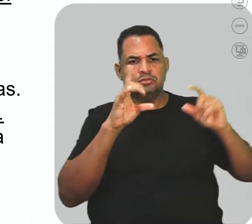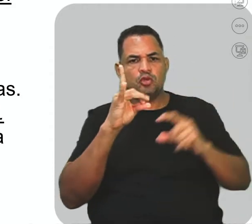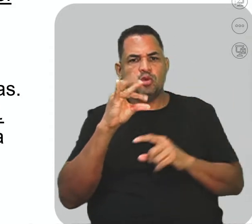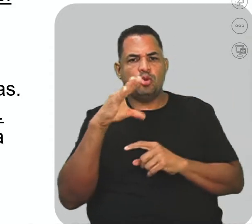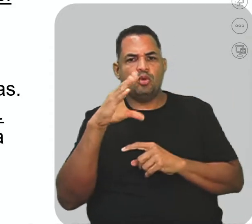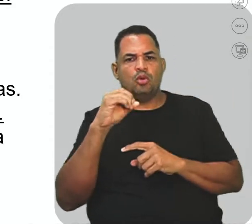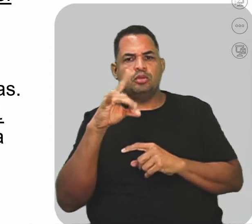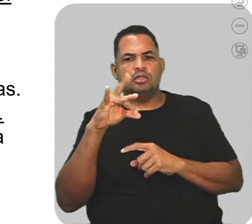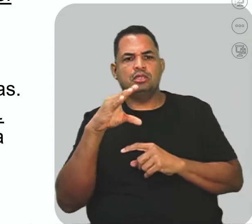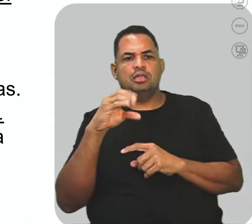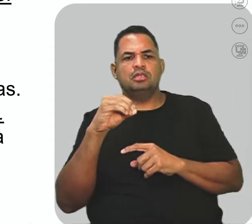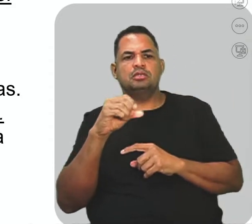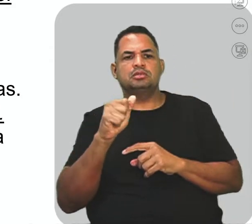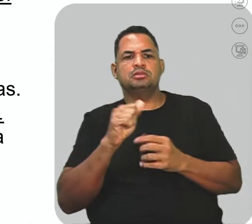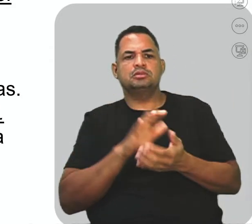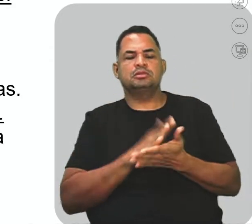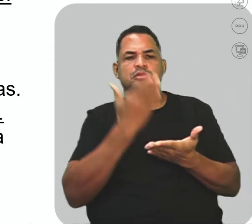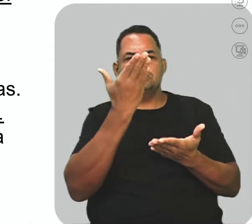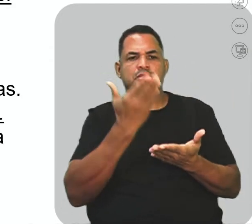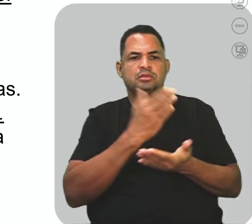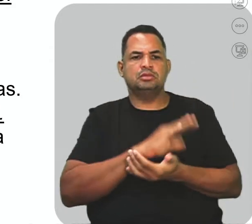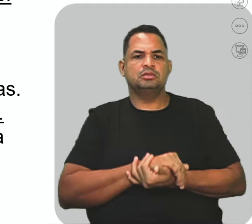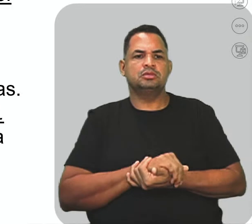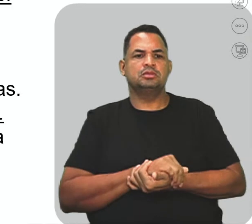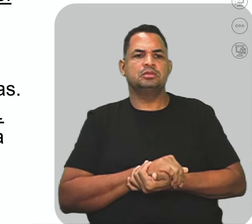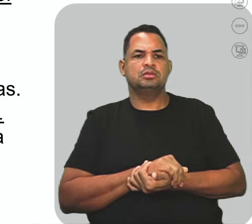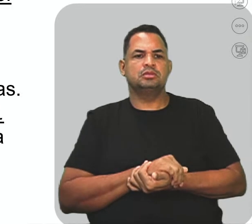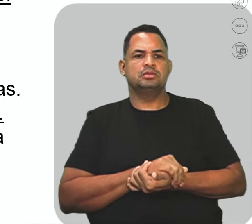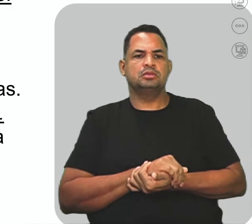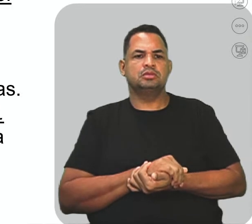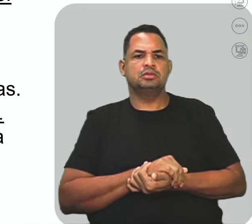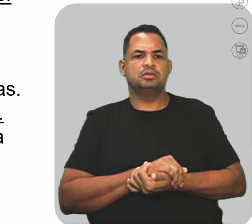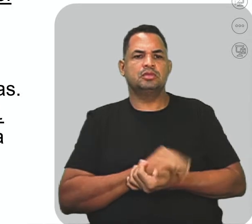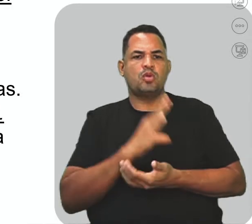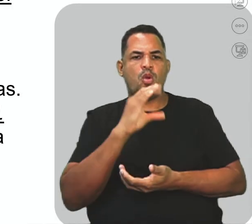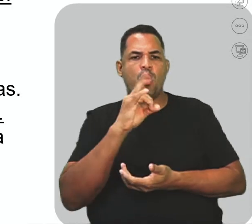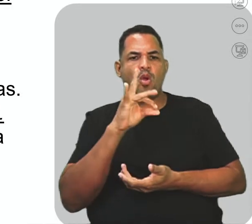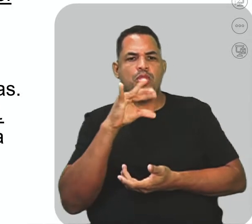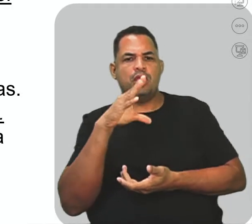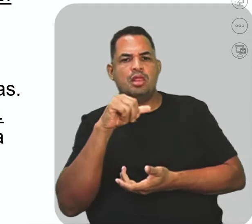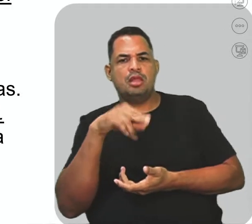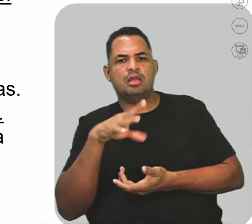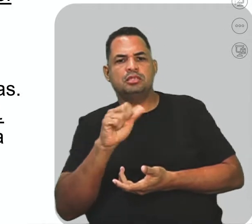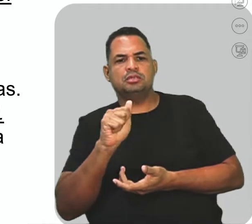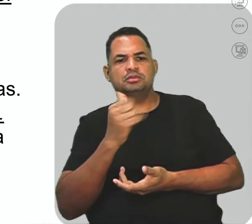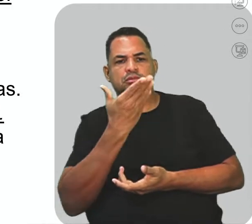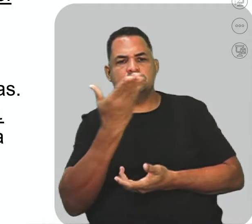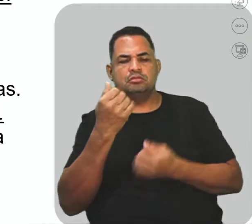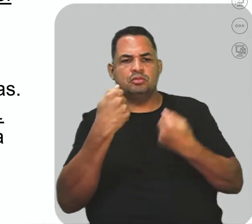coordenadas. Primeiro, as orações coordenadas, elas podem ser